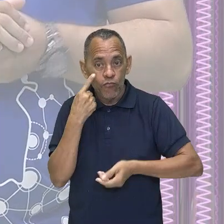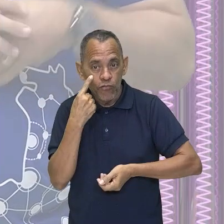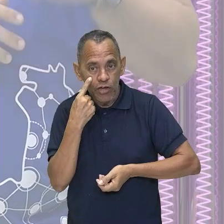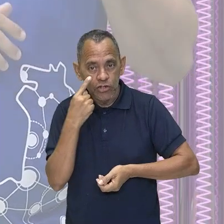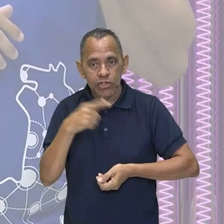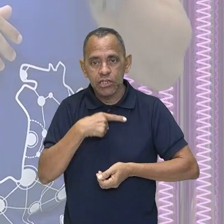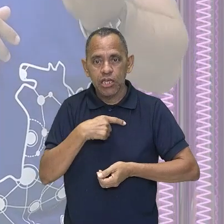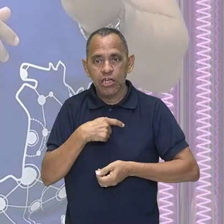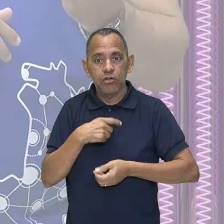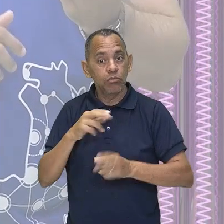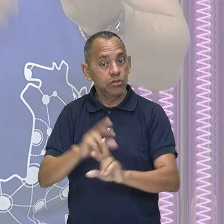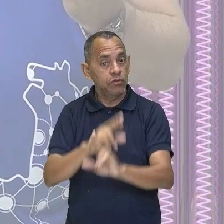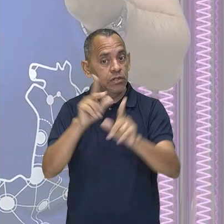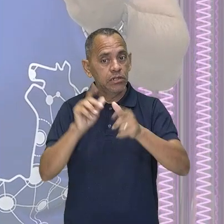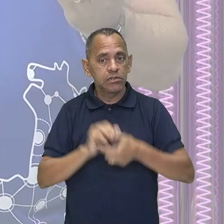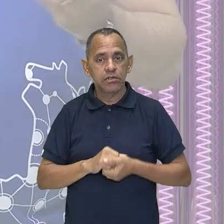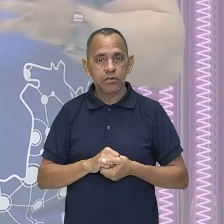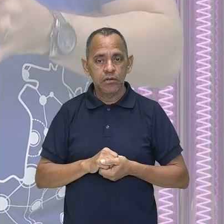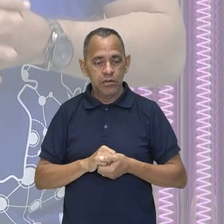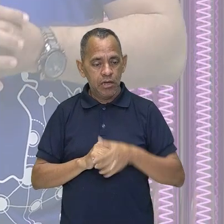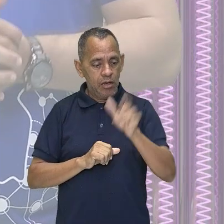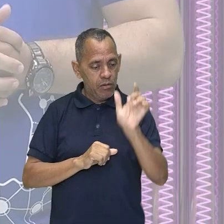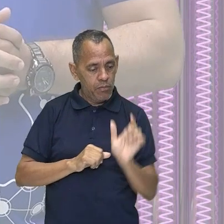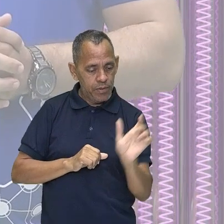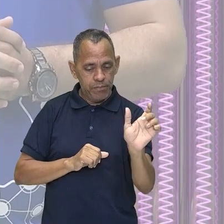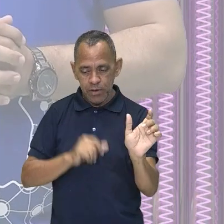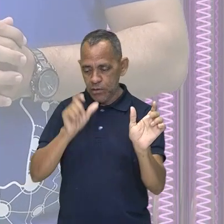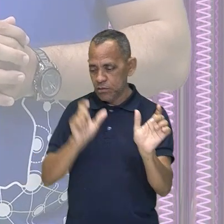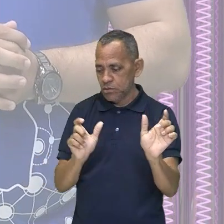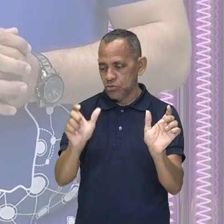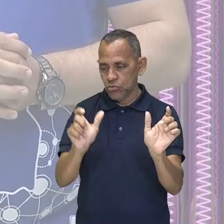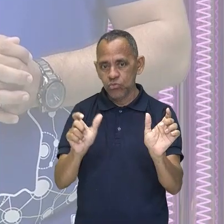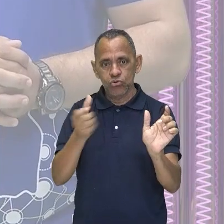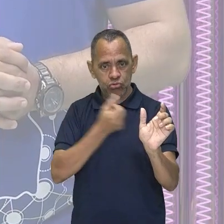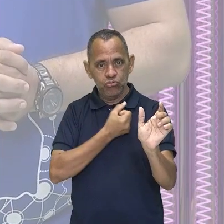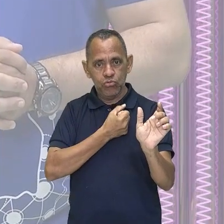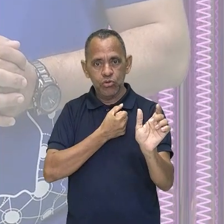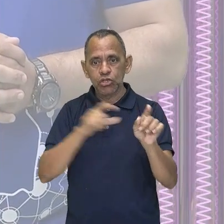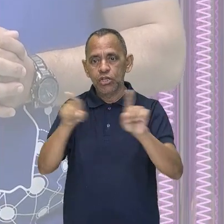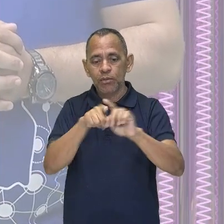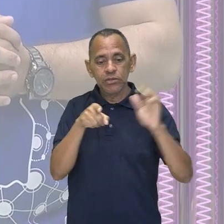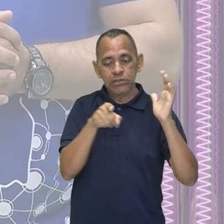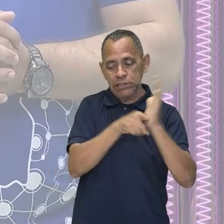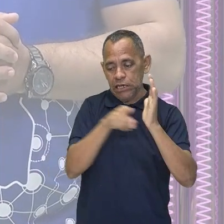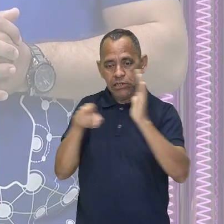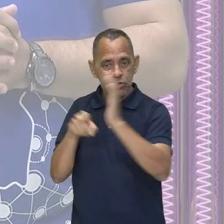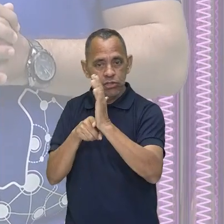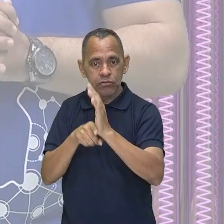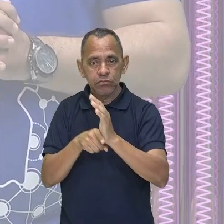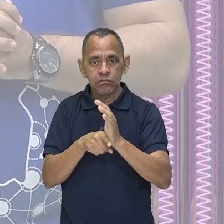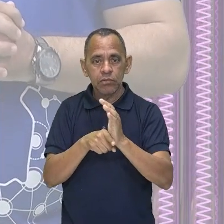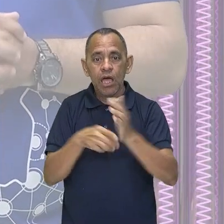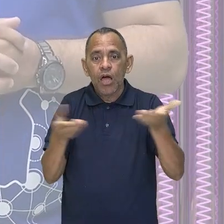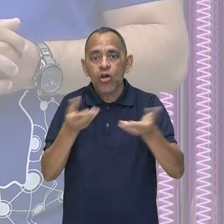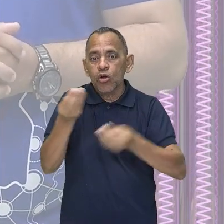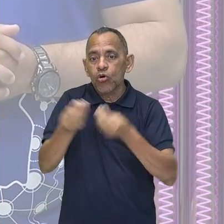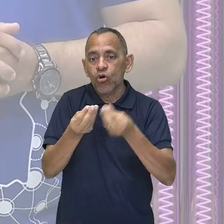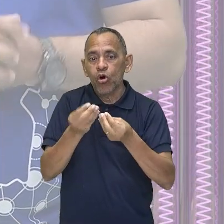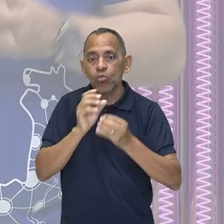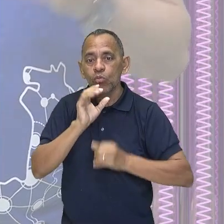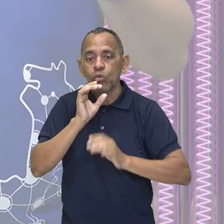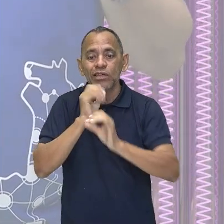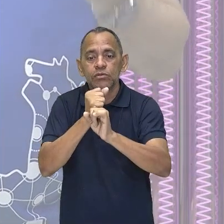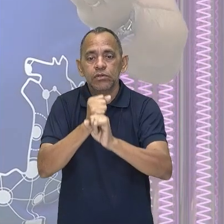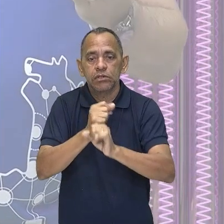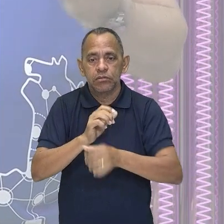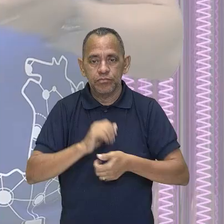Agora, nós temos tanto o primeiro como o segundo número negativo. E agora, professor, o que eu vou